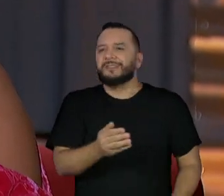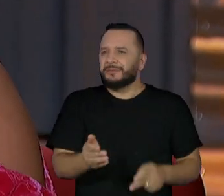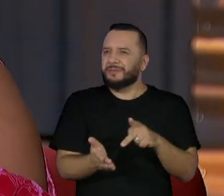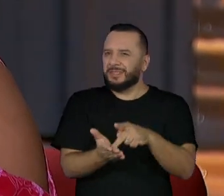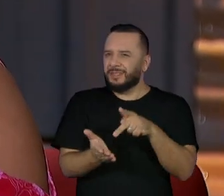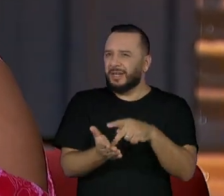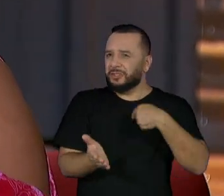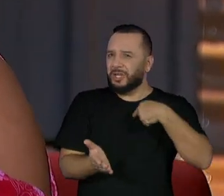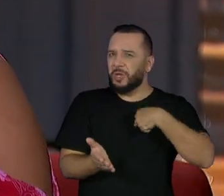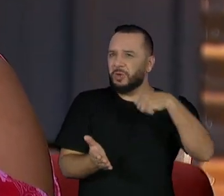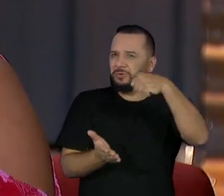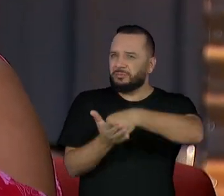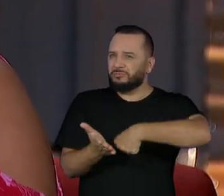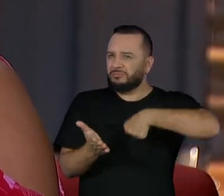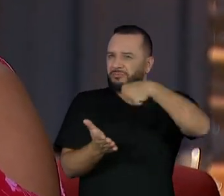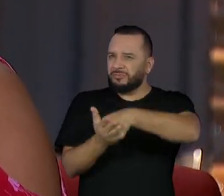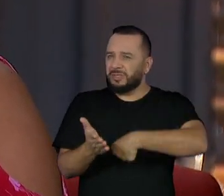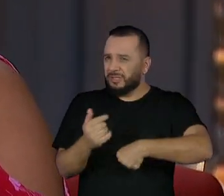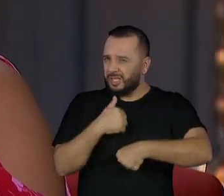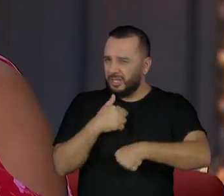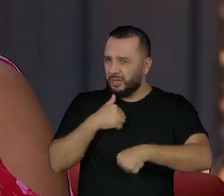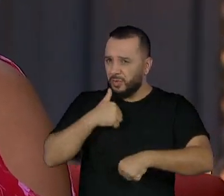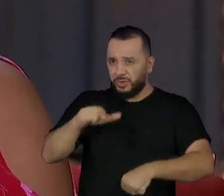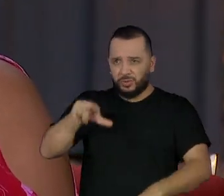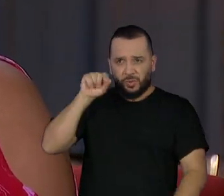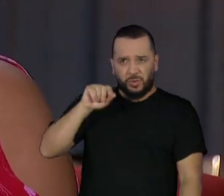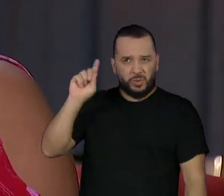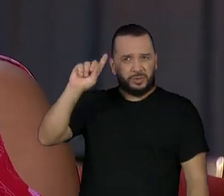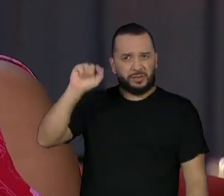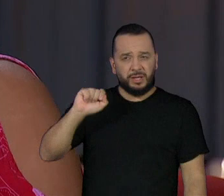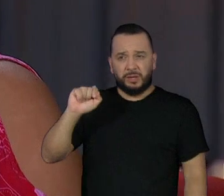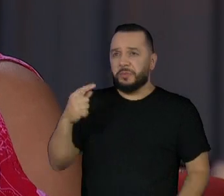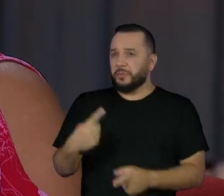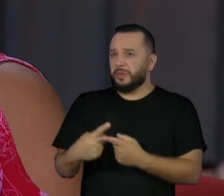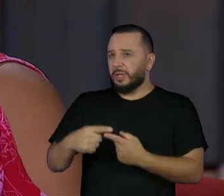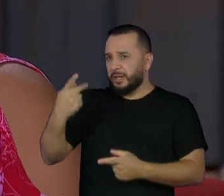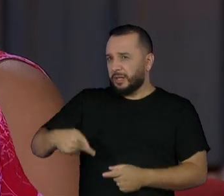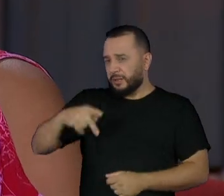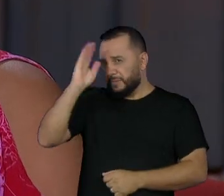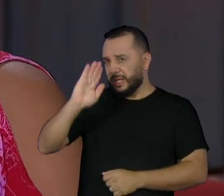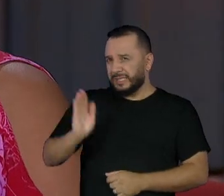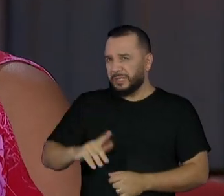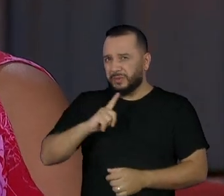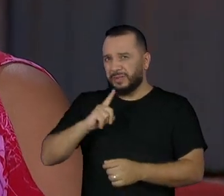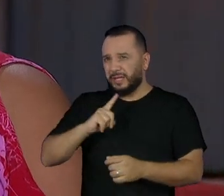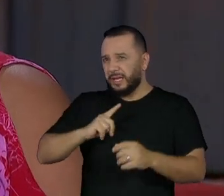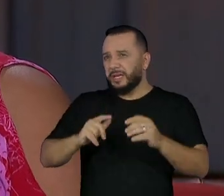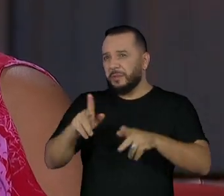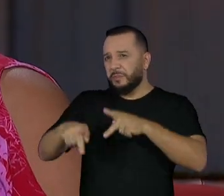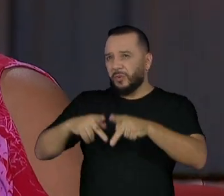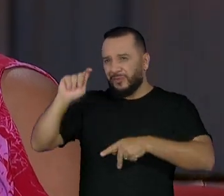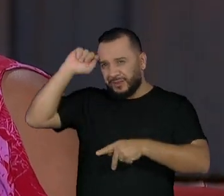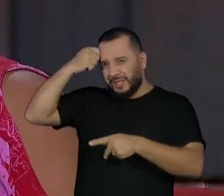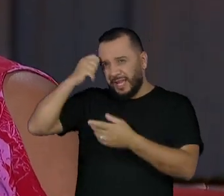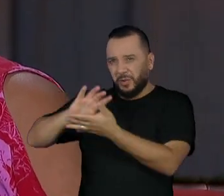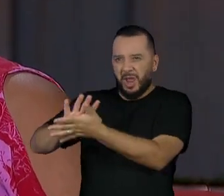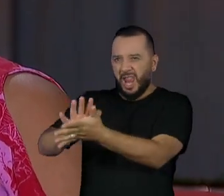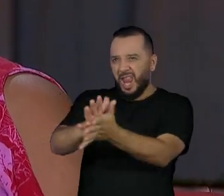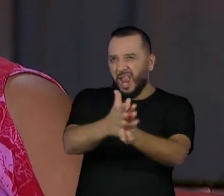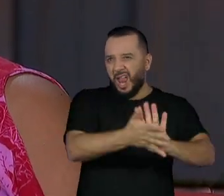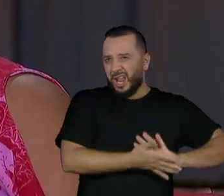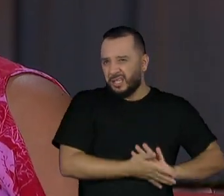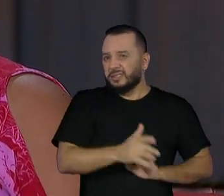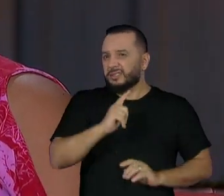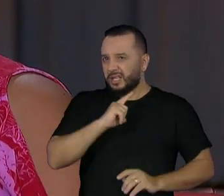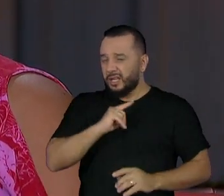minha trajetória não foi nenhuma escolha. Né? Se eu vivo num país que passa por um processo de genocídio da população negra, eu preciso dormir